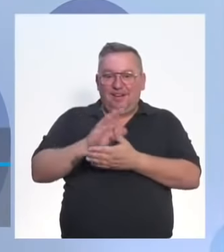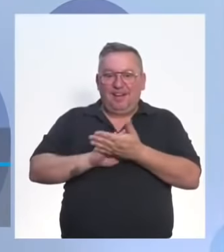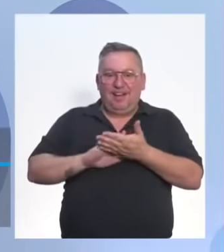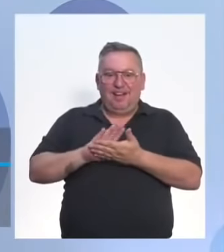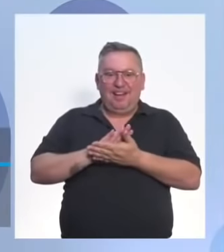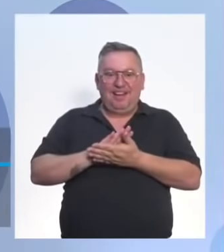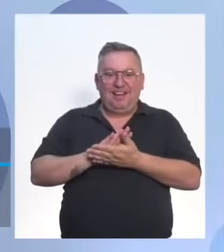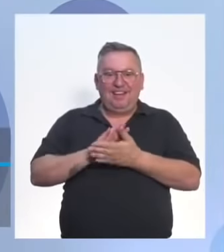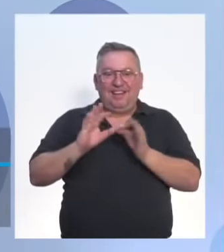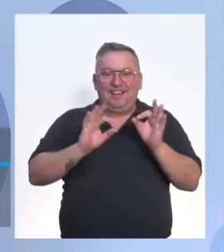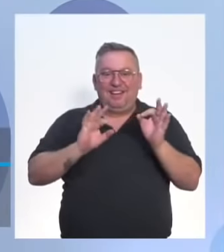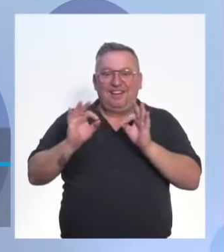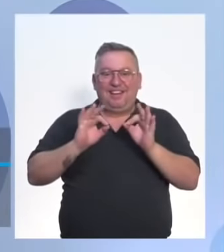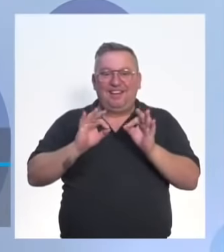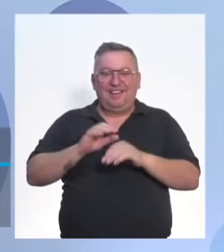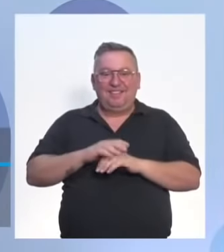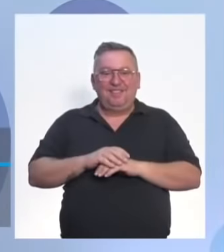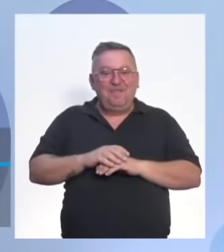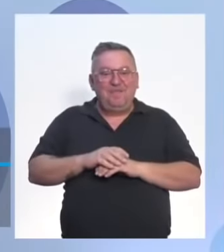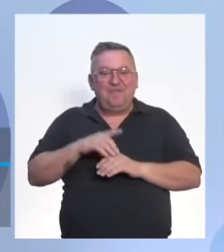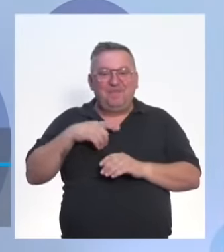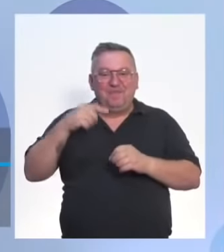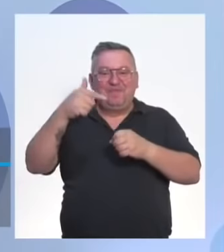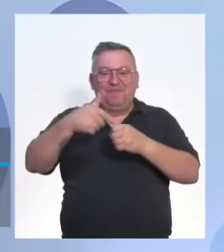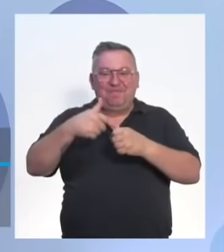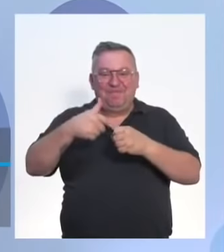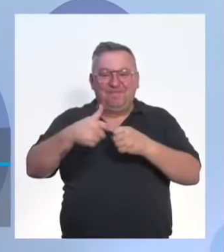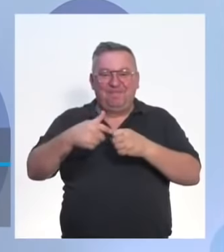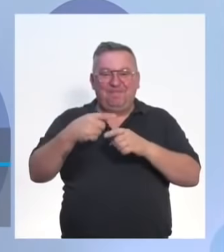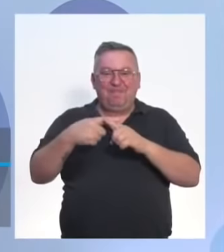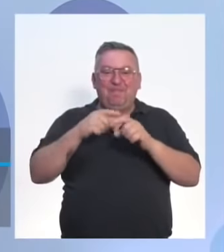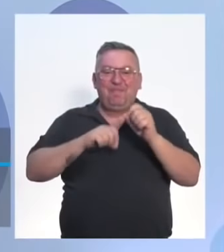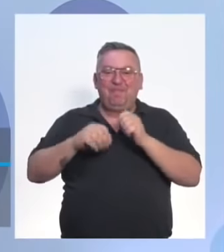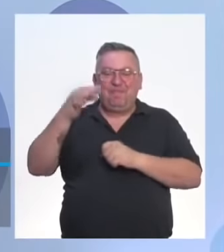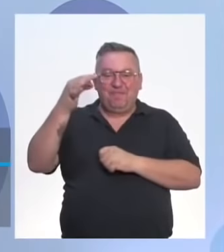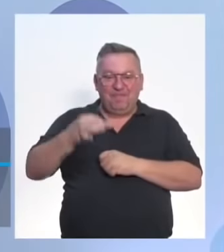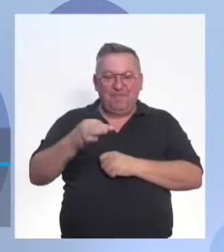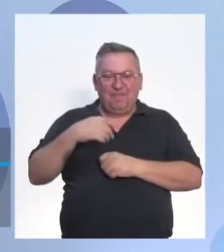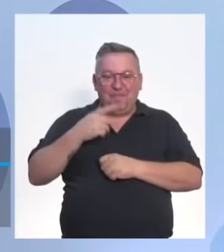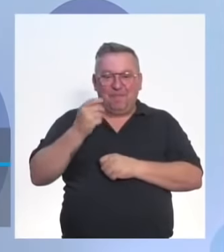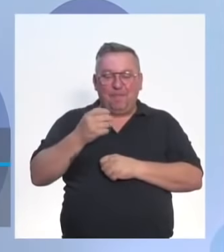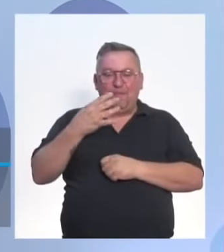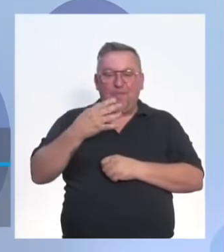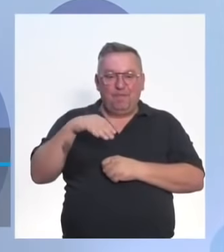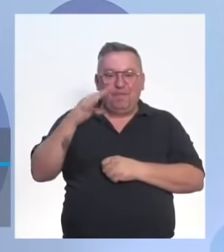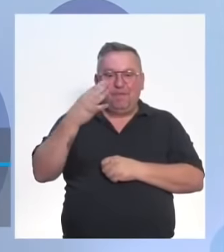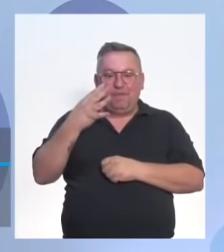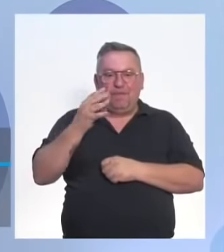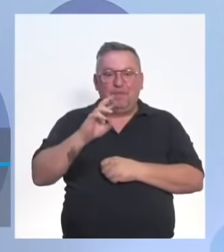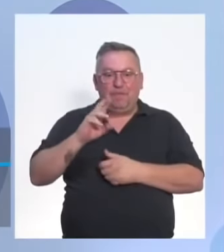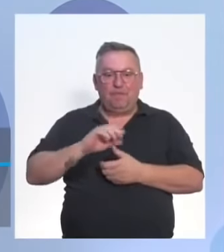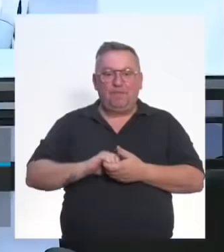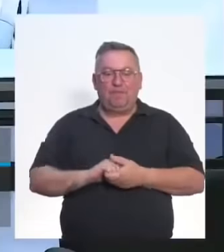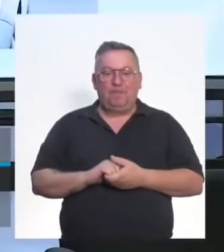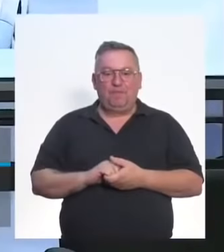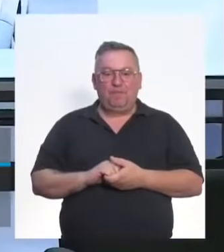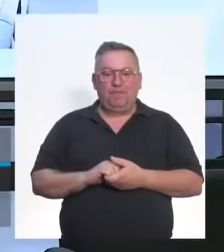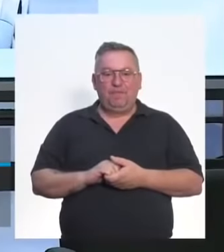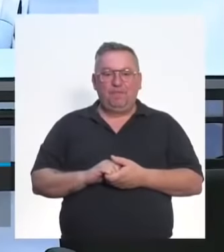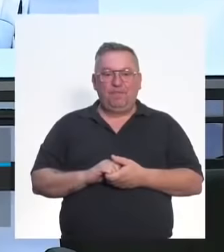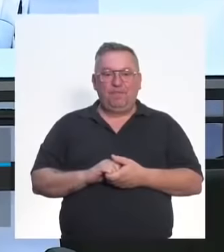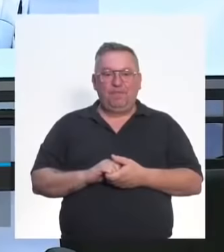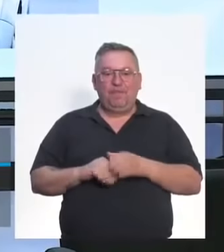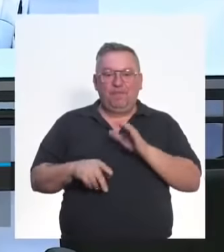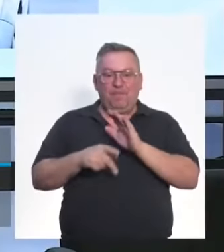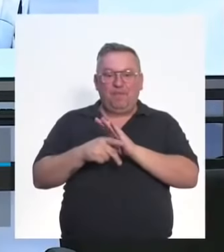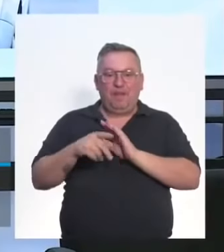não acho esse preço aí para abastecer. Bem sincero aí, ó. Já estou pagando quase mais de R$ 4. Bom, eu como só abasteço meu